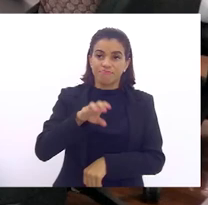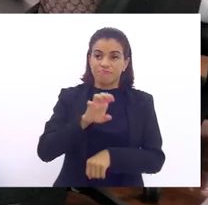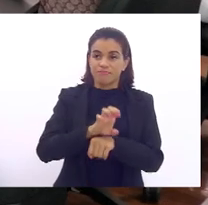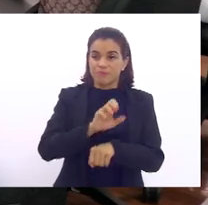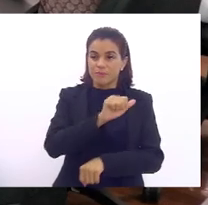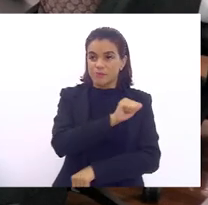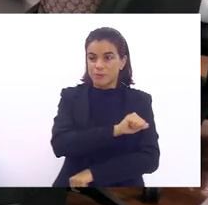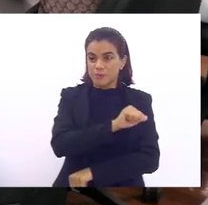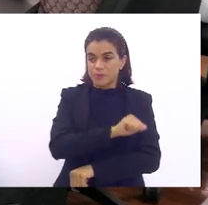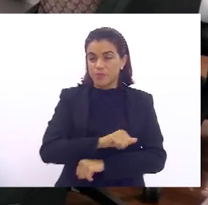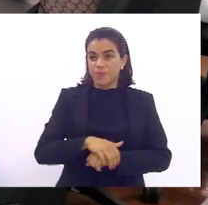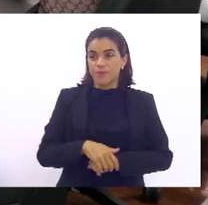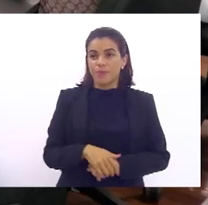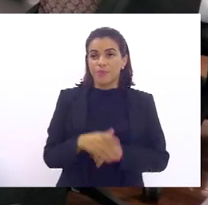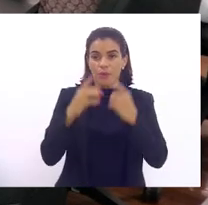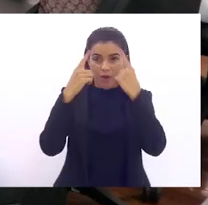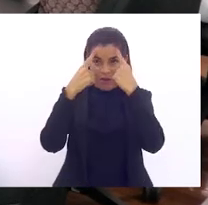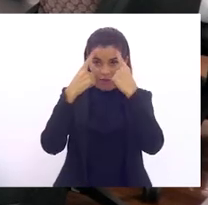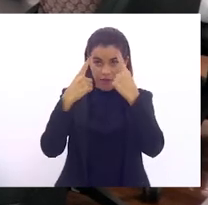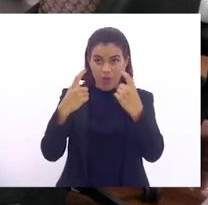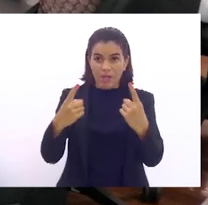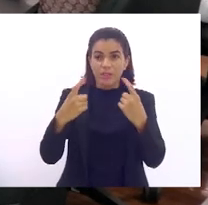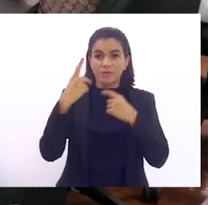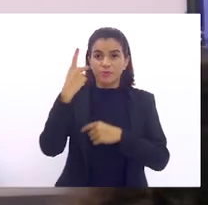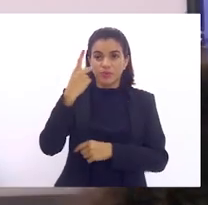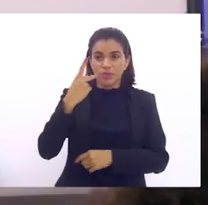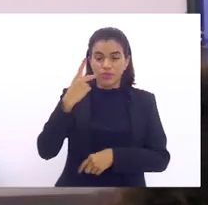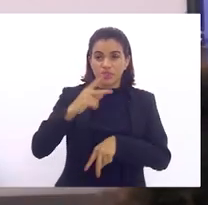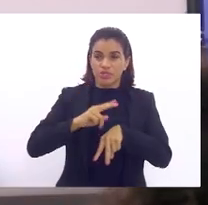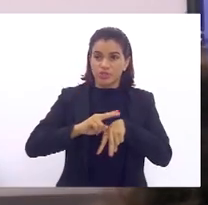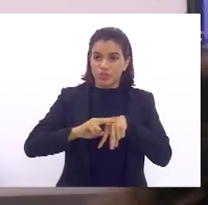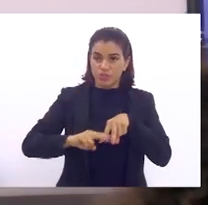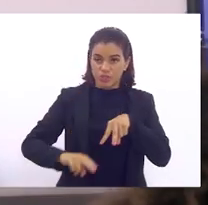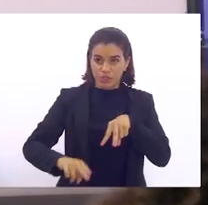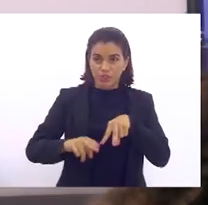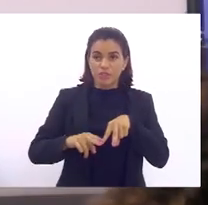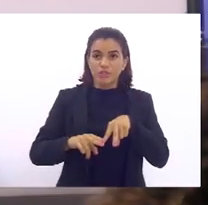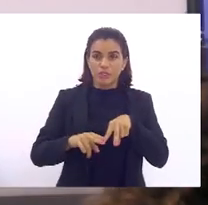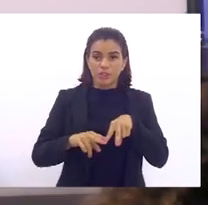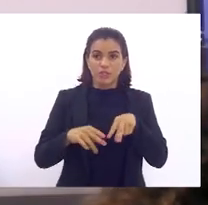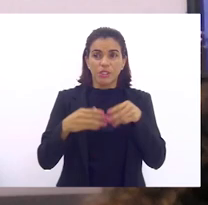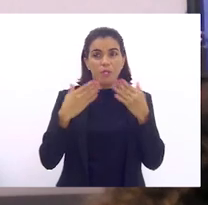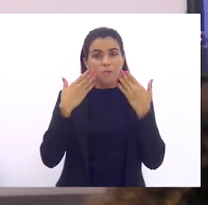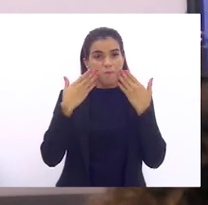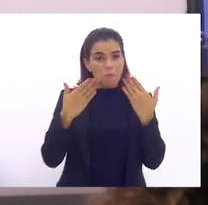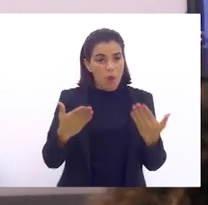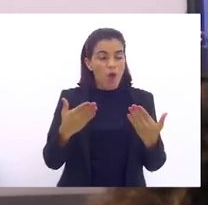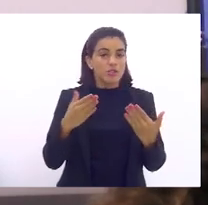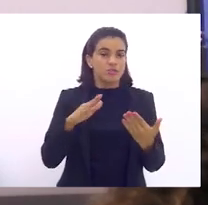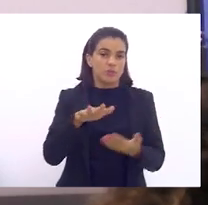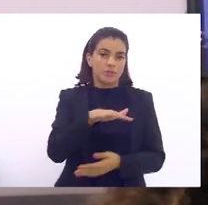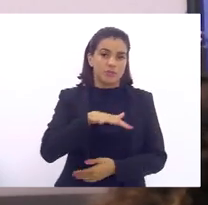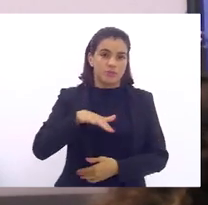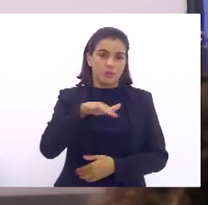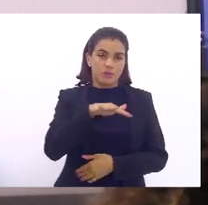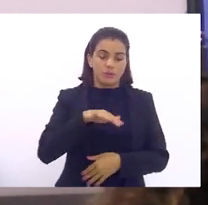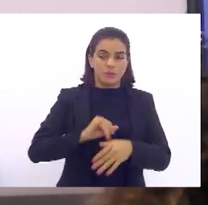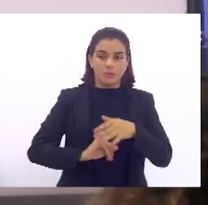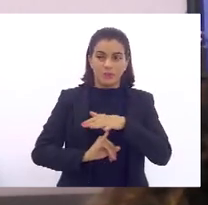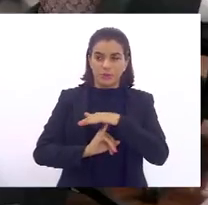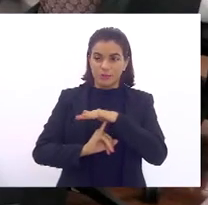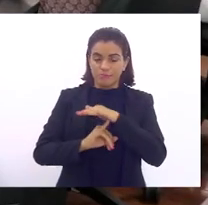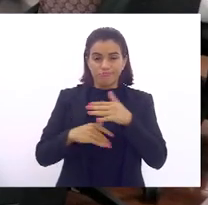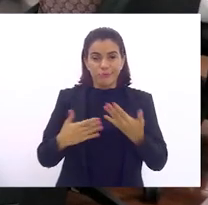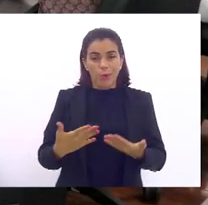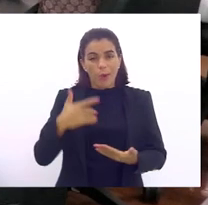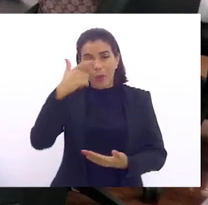eh a violência política de gênero também diz sobre as nossas eh instituições então não tenho dúvida que dentro da